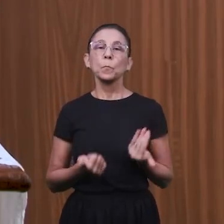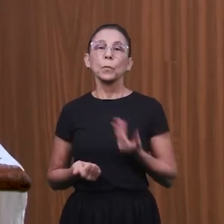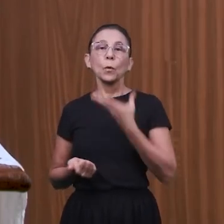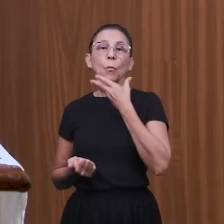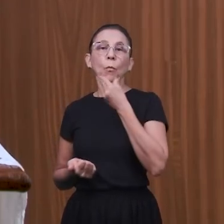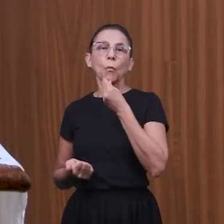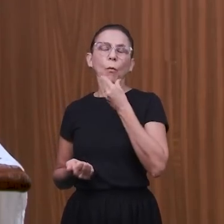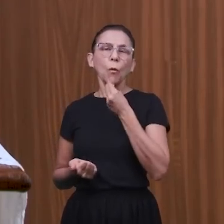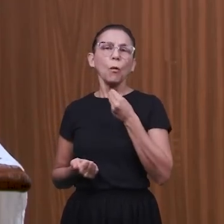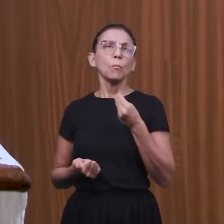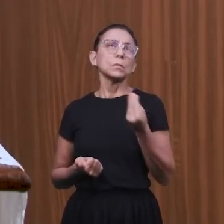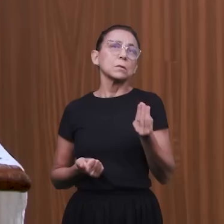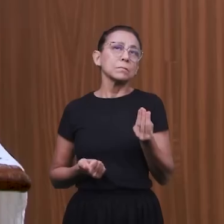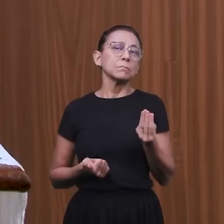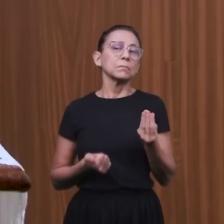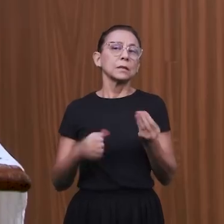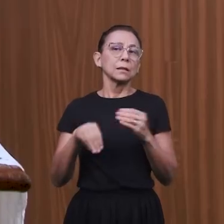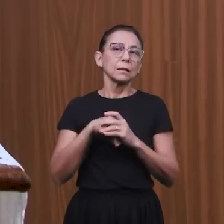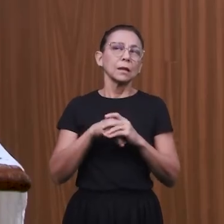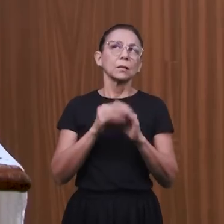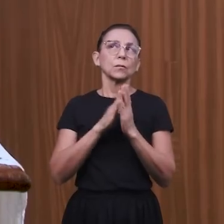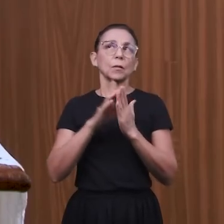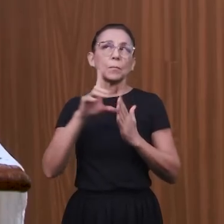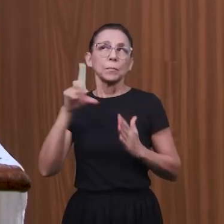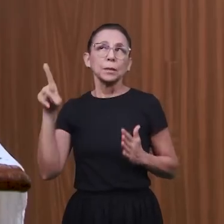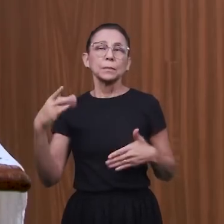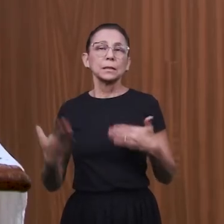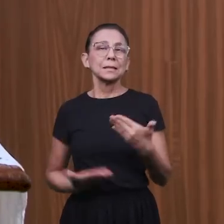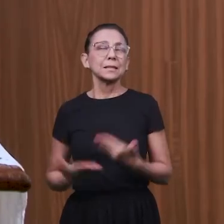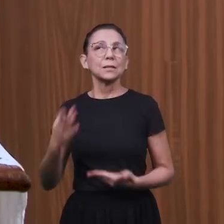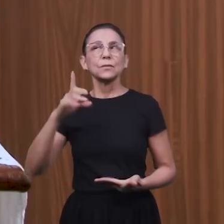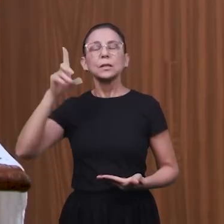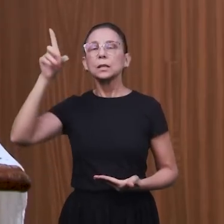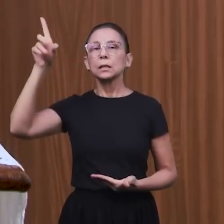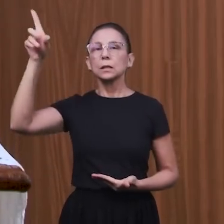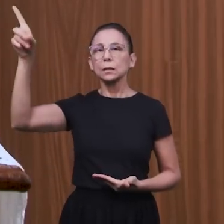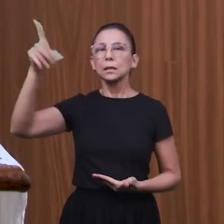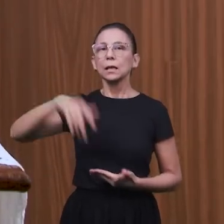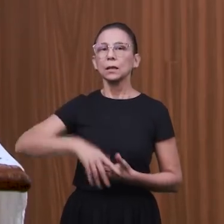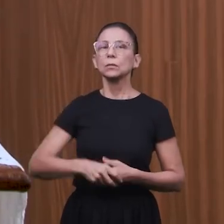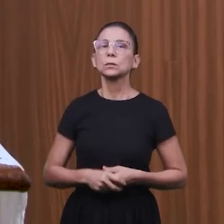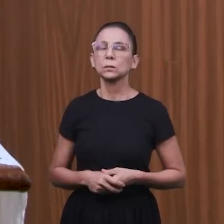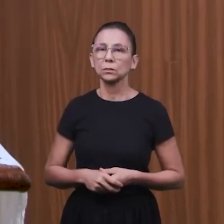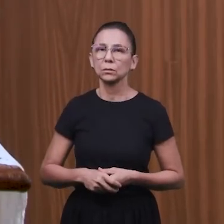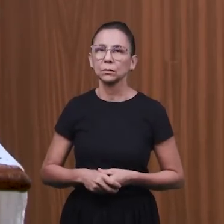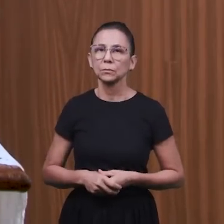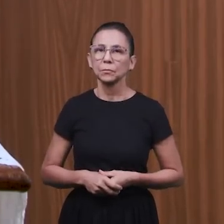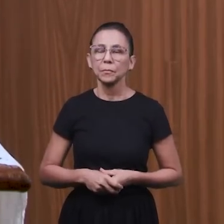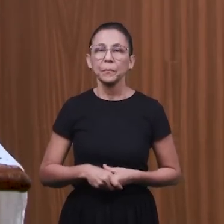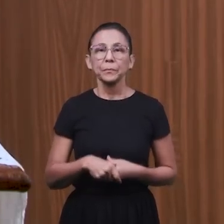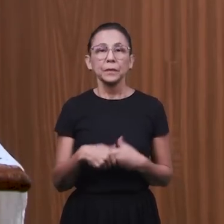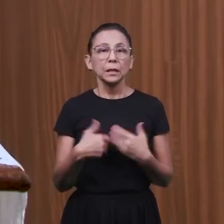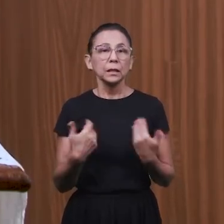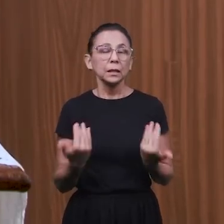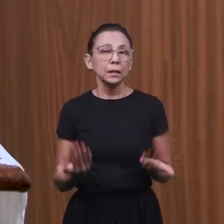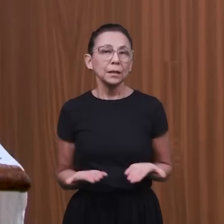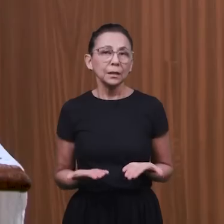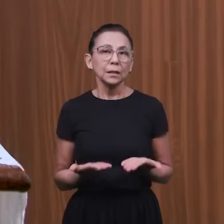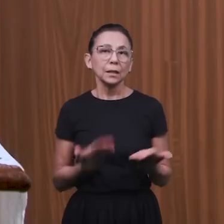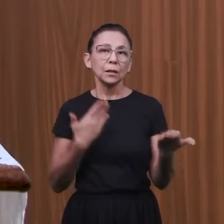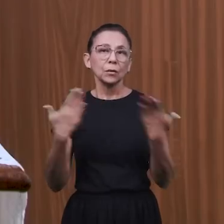dizer especiais na história bíblica, que serviram a Deus e foram figuras de Jesus no Velho Testamento naquilo em que